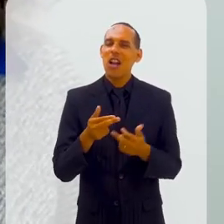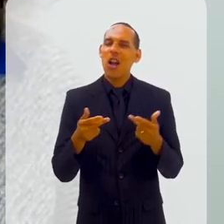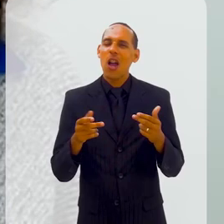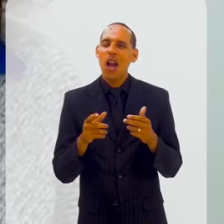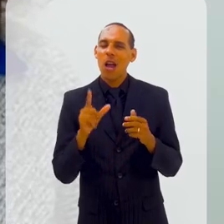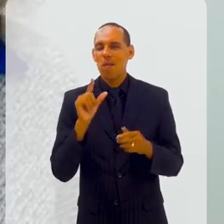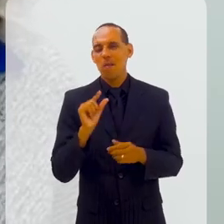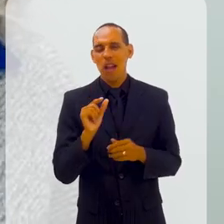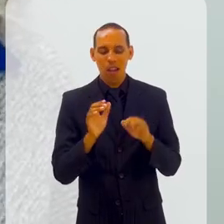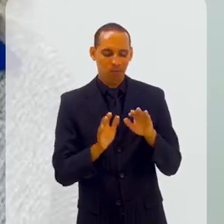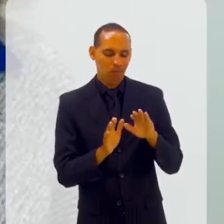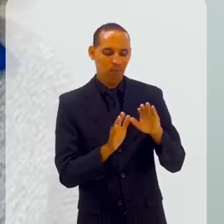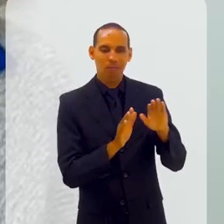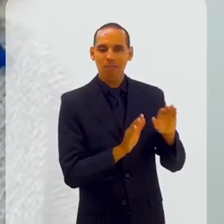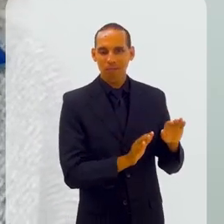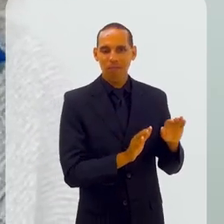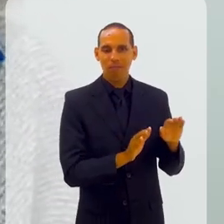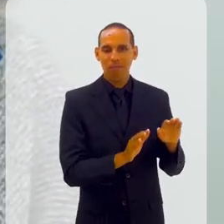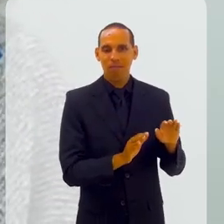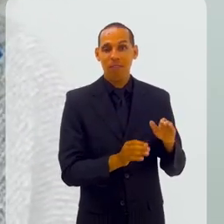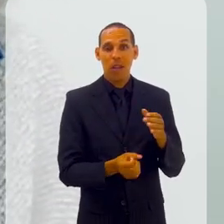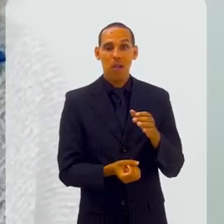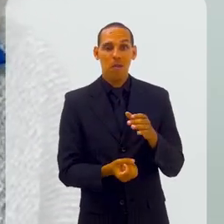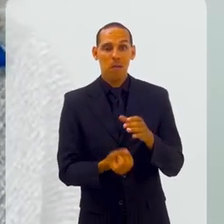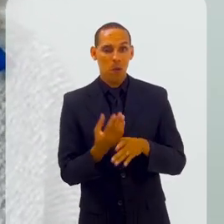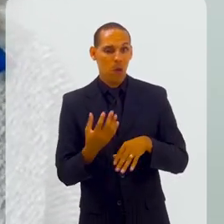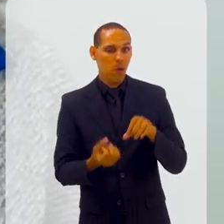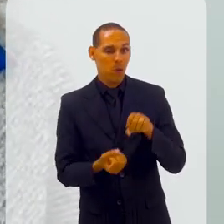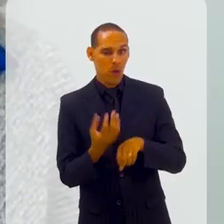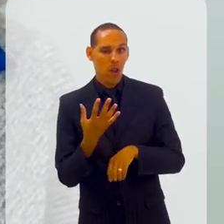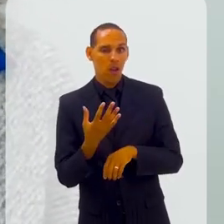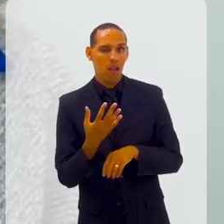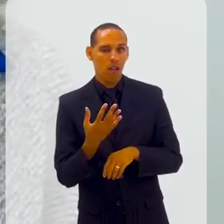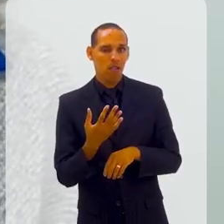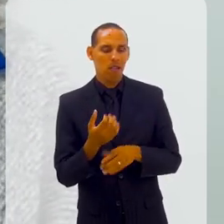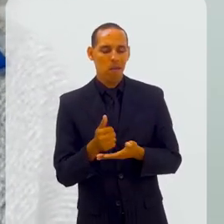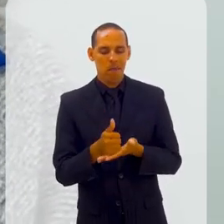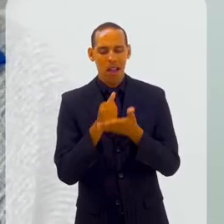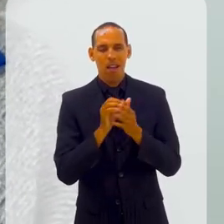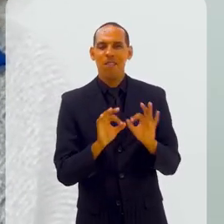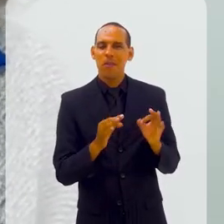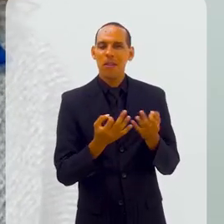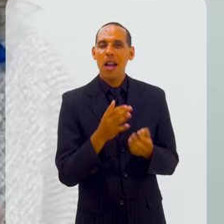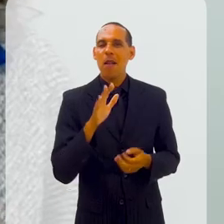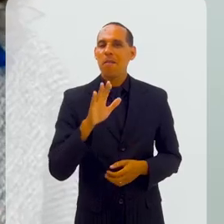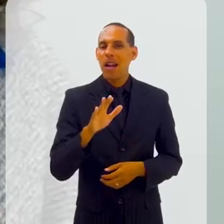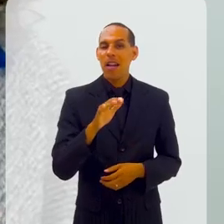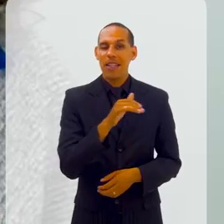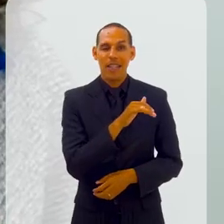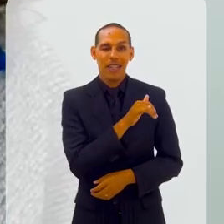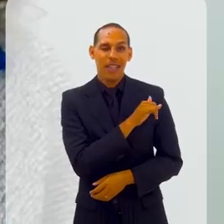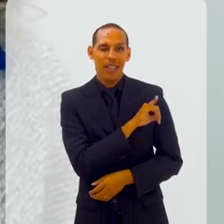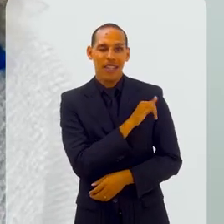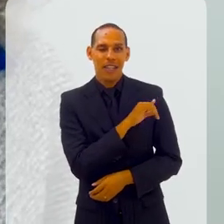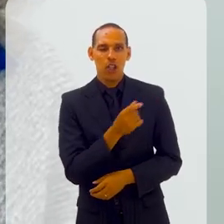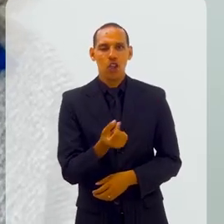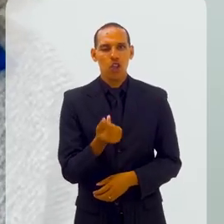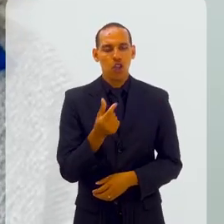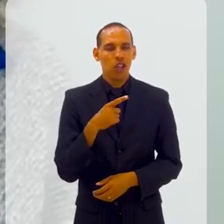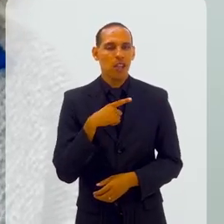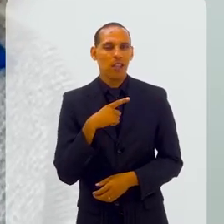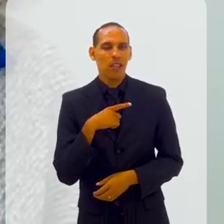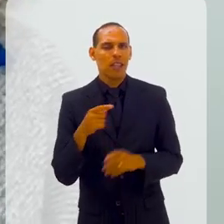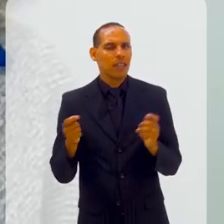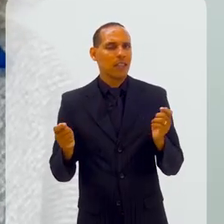das pequenas propriedades uma produção mais de base familiar o estado do Rio de Janeiro tem